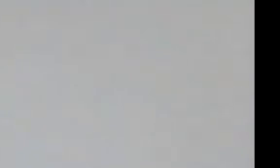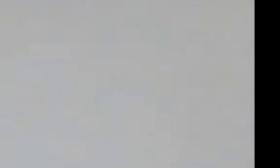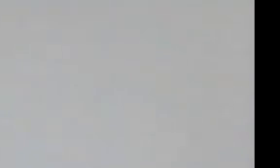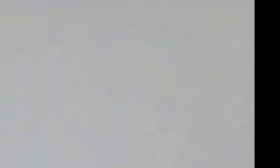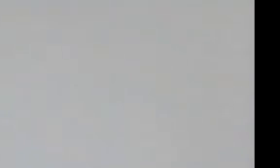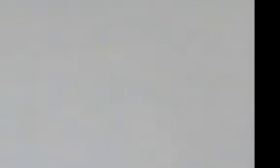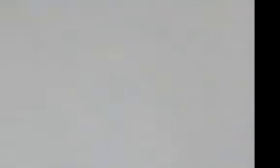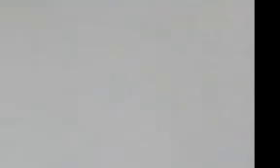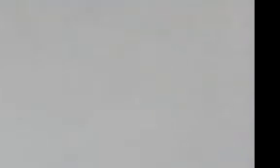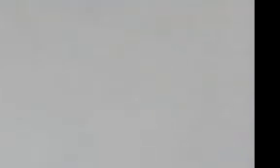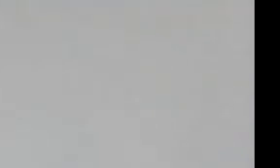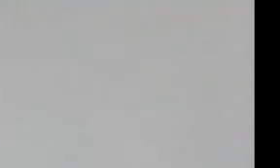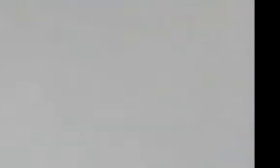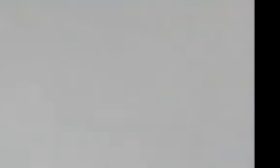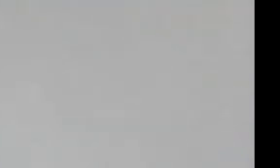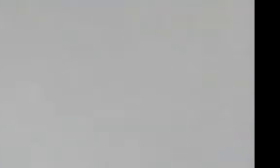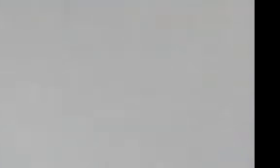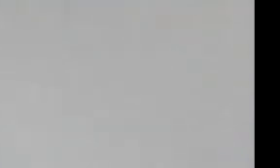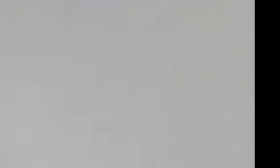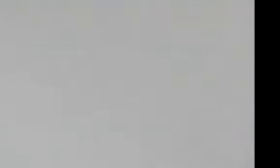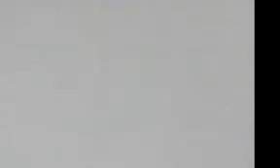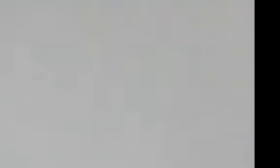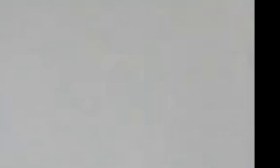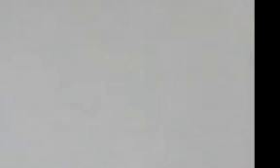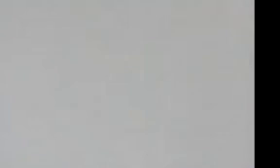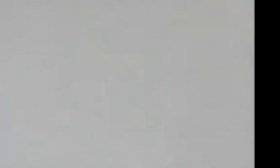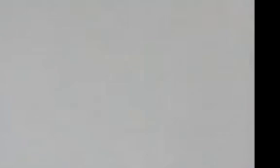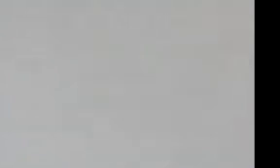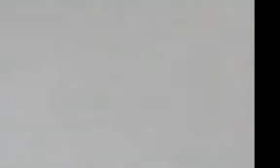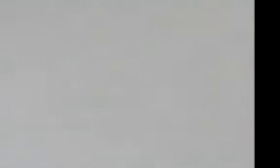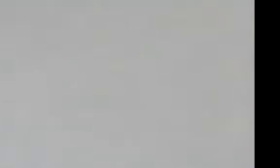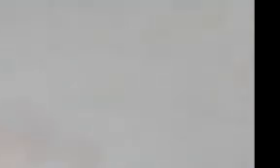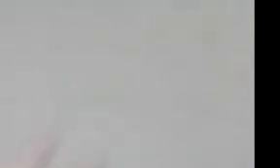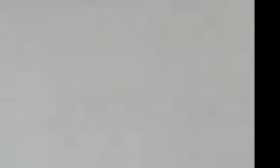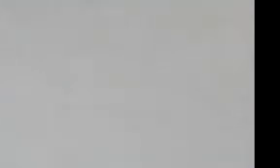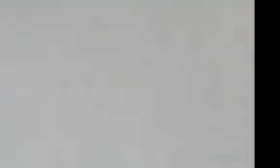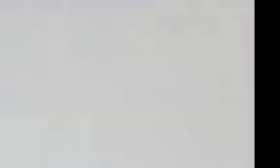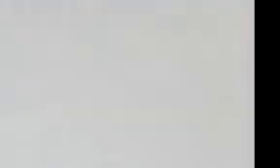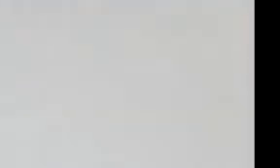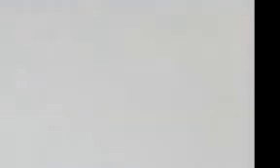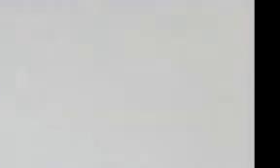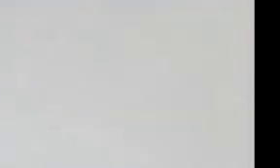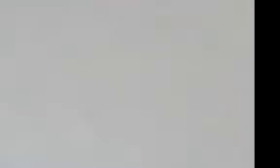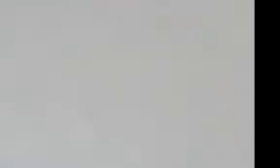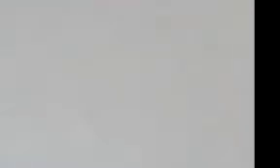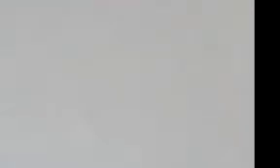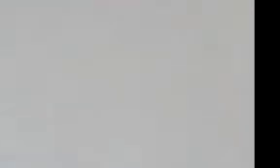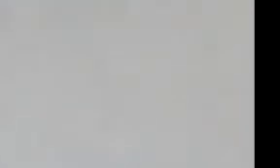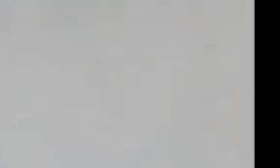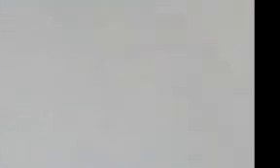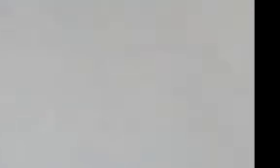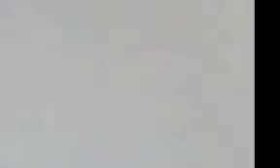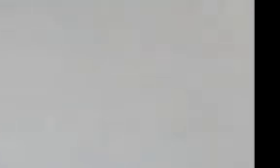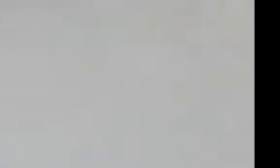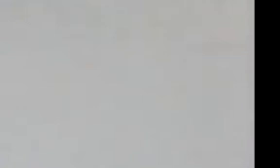todas as nações virá. Então, por isso que esse segundo templo foi considerado mais glorioso, porque